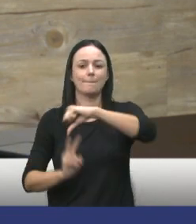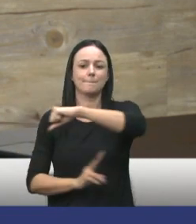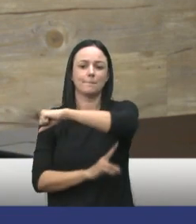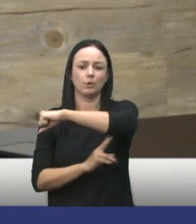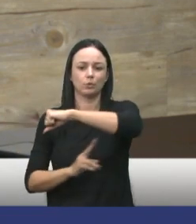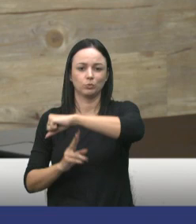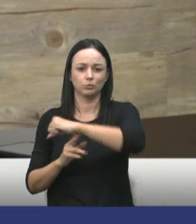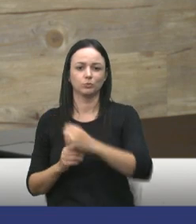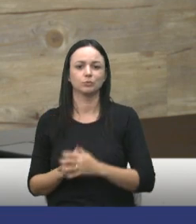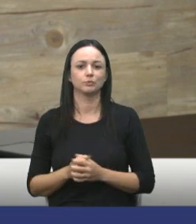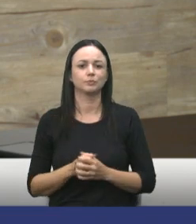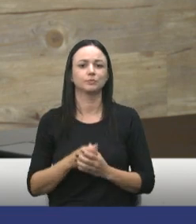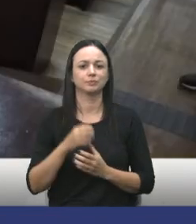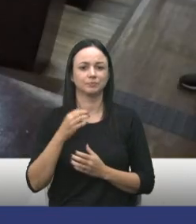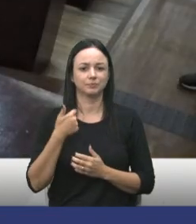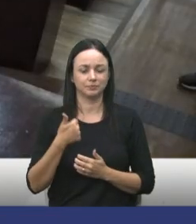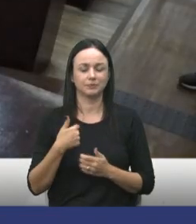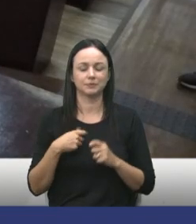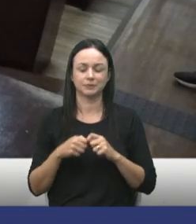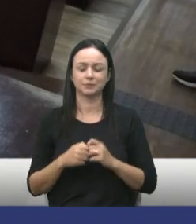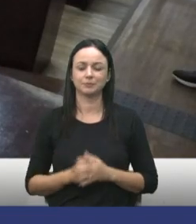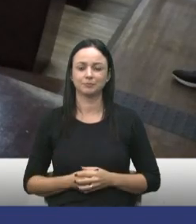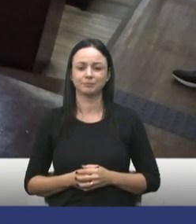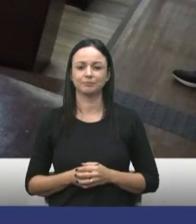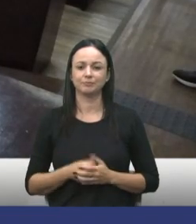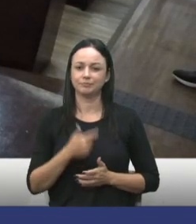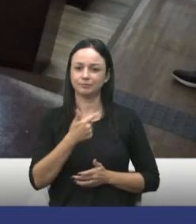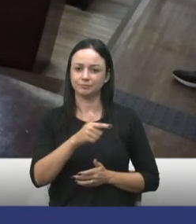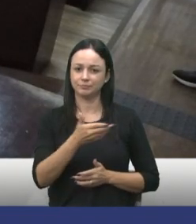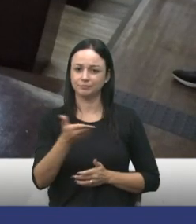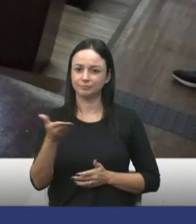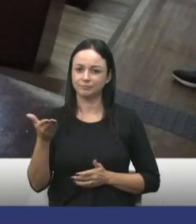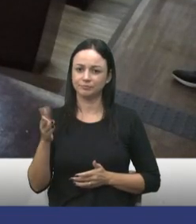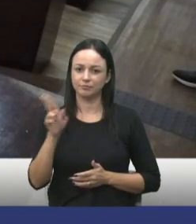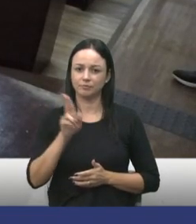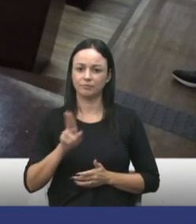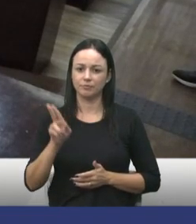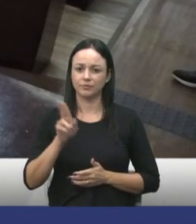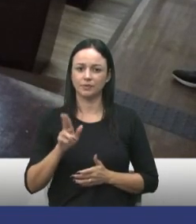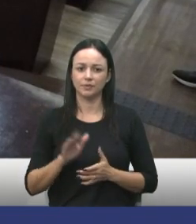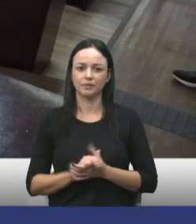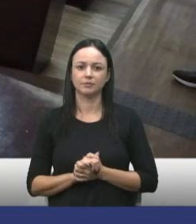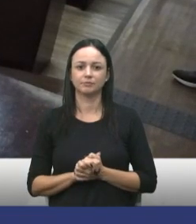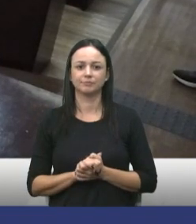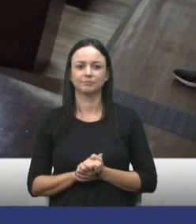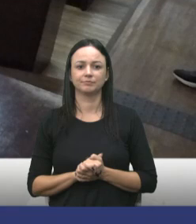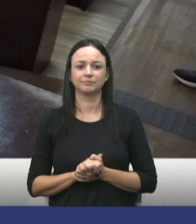necessária. Estamos encaminhando. Mais alguém de vocês gostaria de fazer uso da palavra?